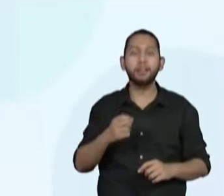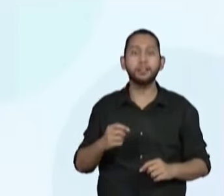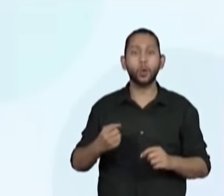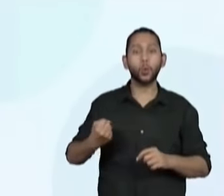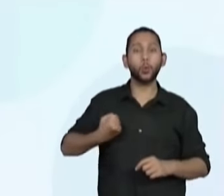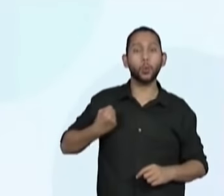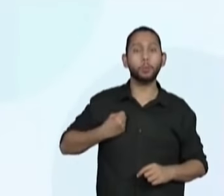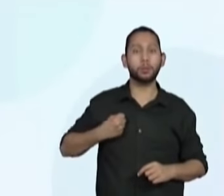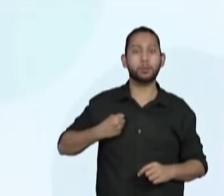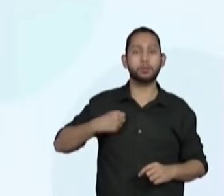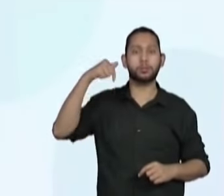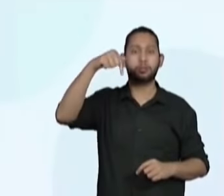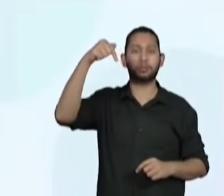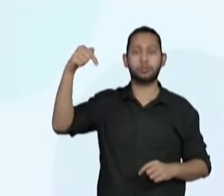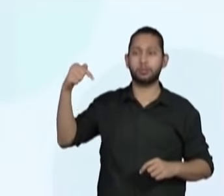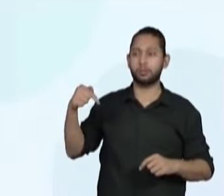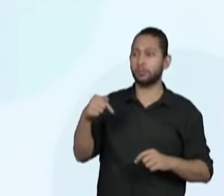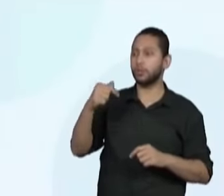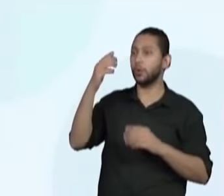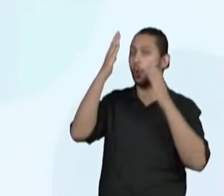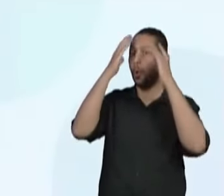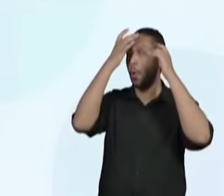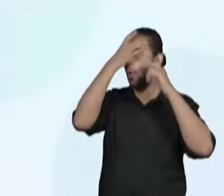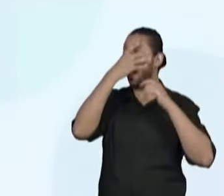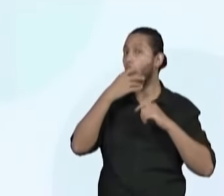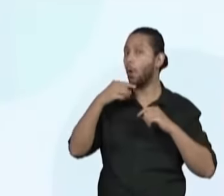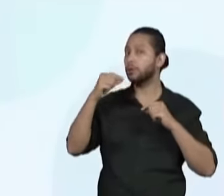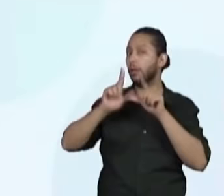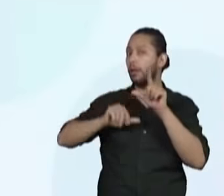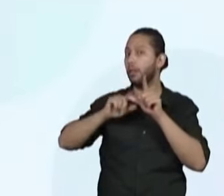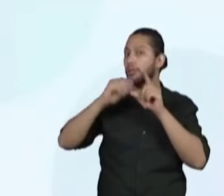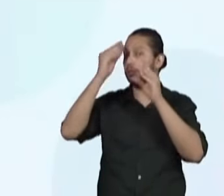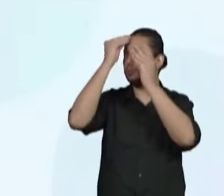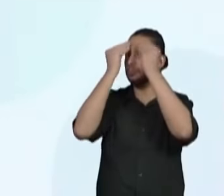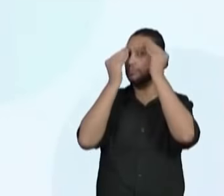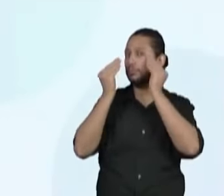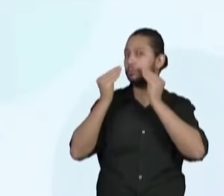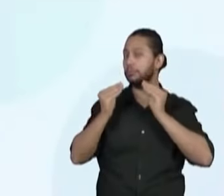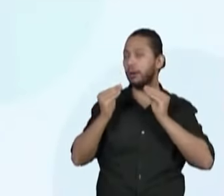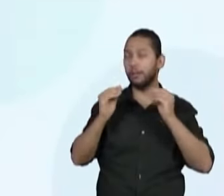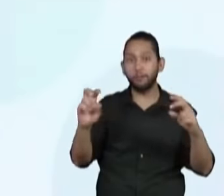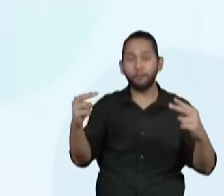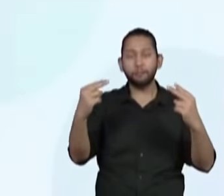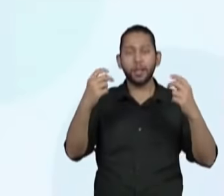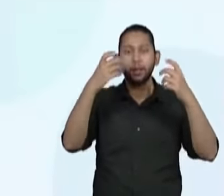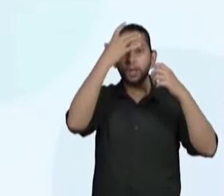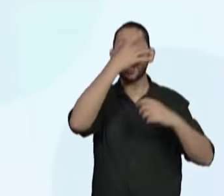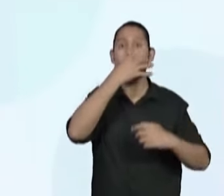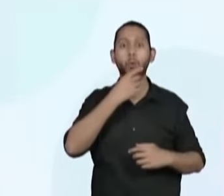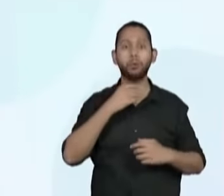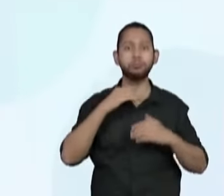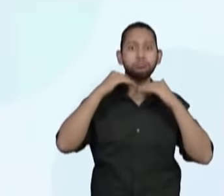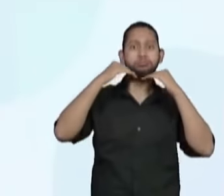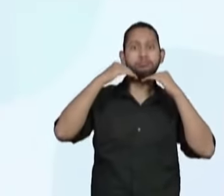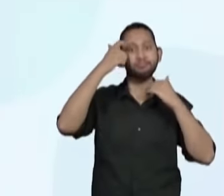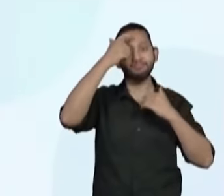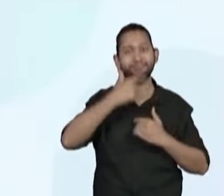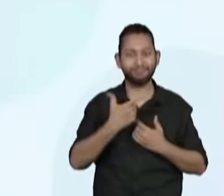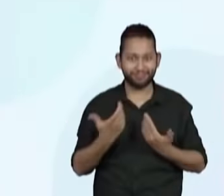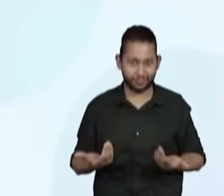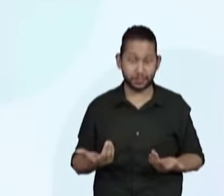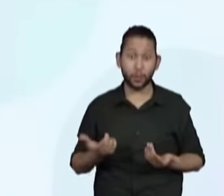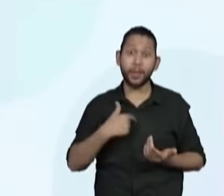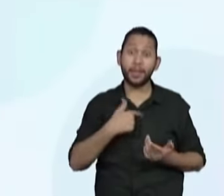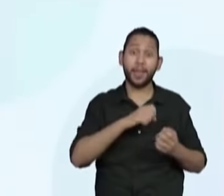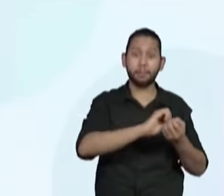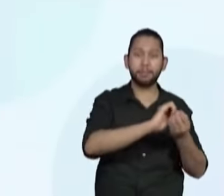né? Ou seja, ele já parte de um conceito diferente, ele sai do abstrato, né, para, né, ele sai do abstrato para o